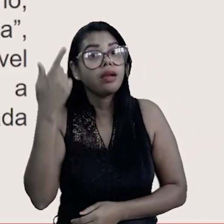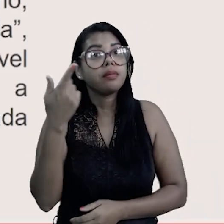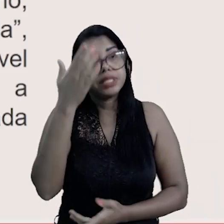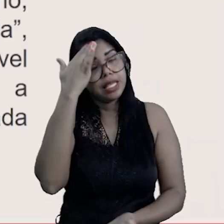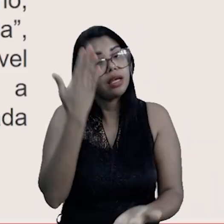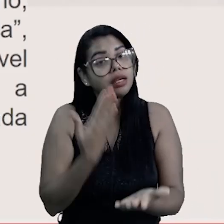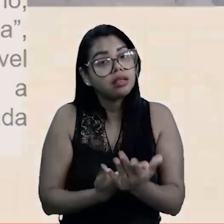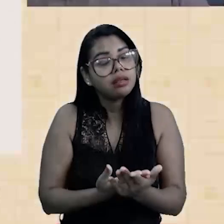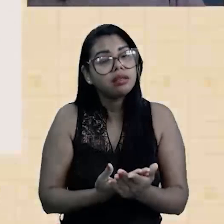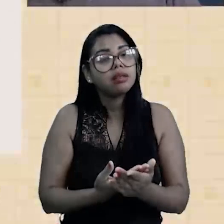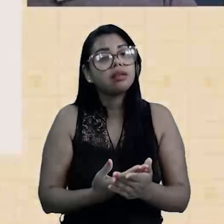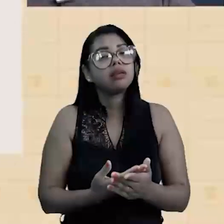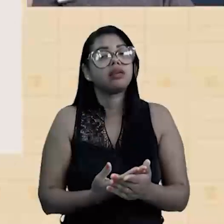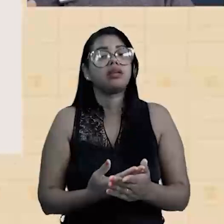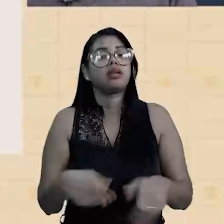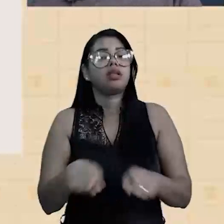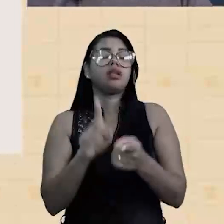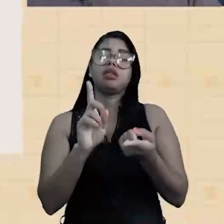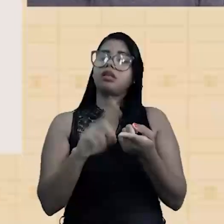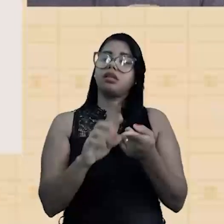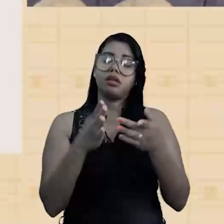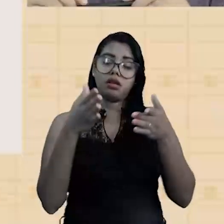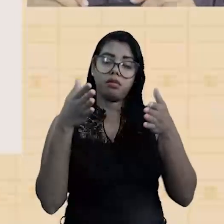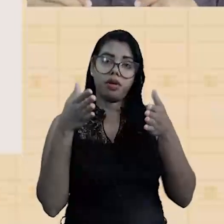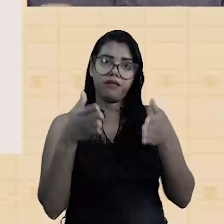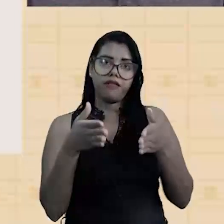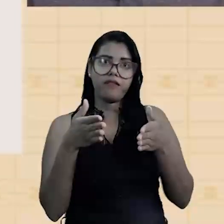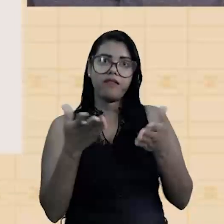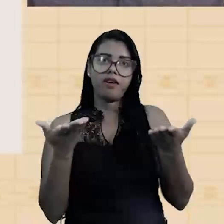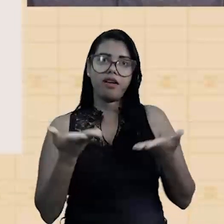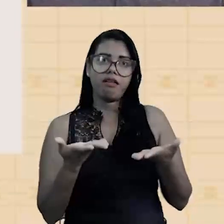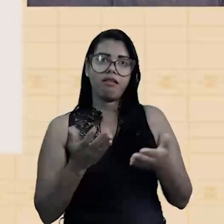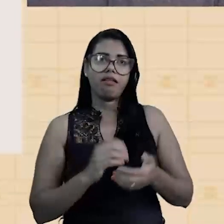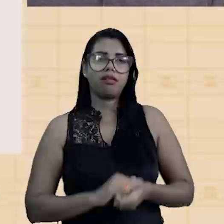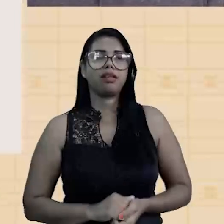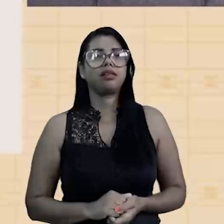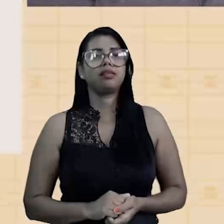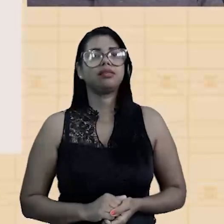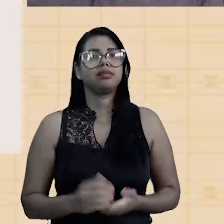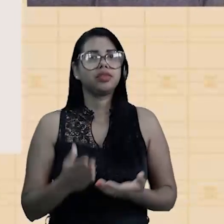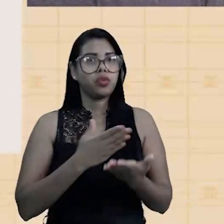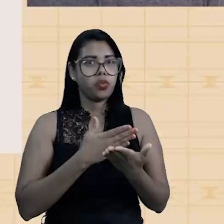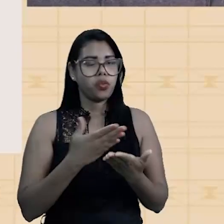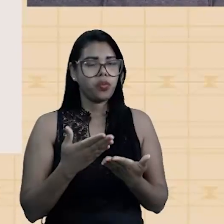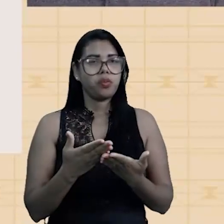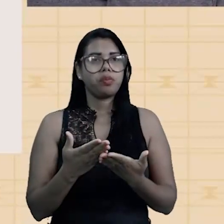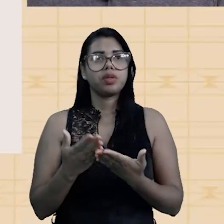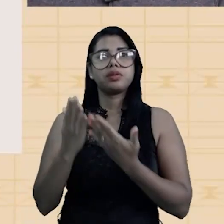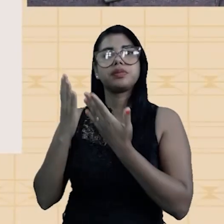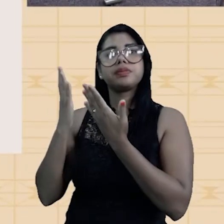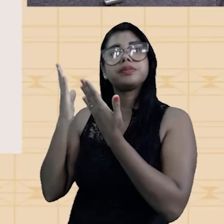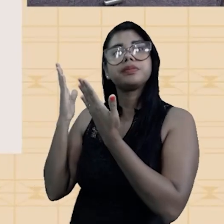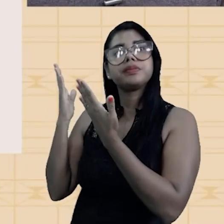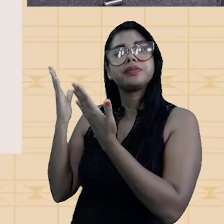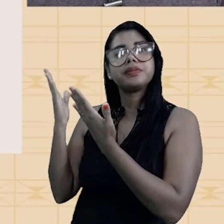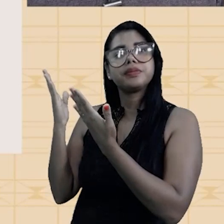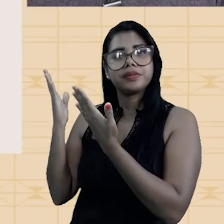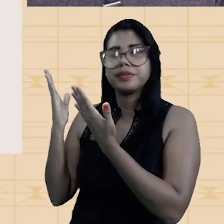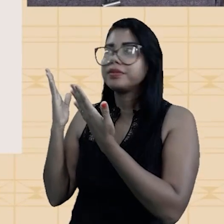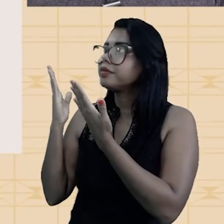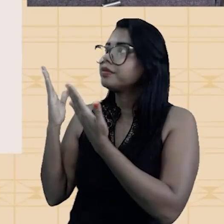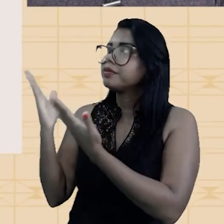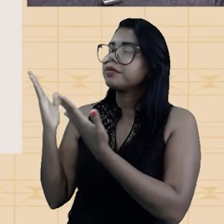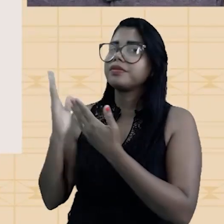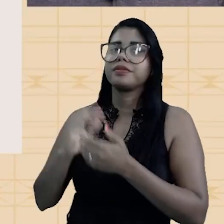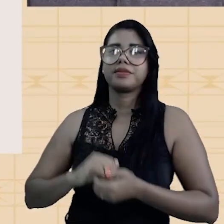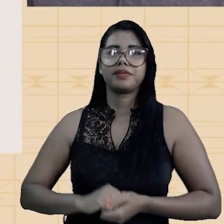Agora é o seguinte, volta lá, Robertão, na introdução desse texto. Na tese. Passou aí,